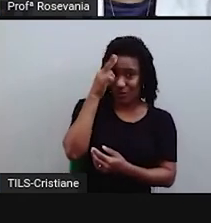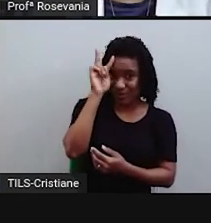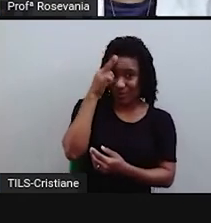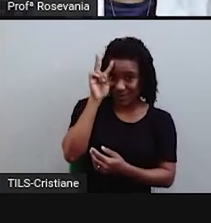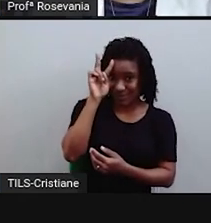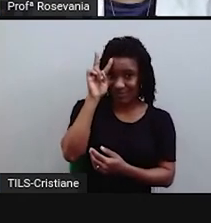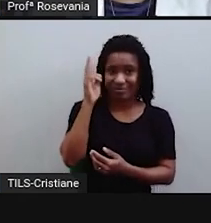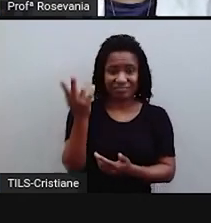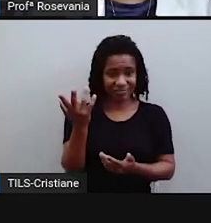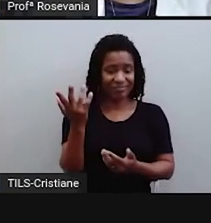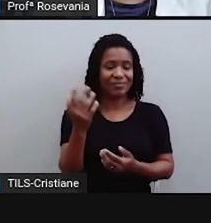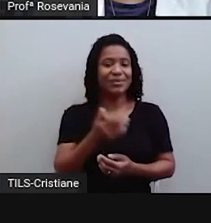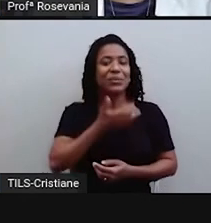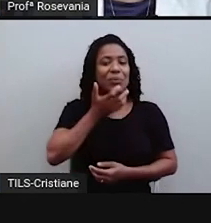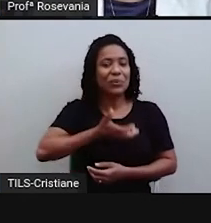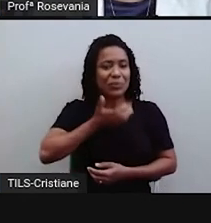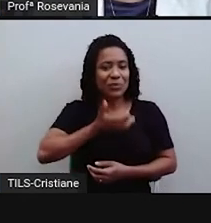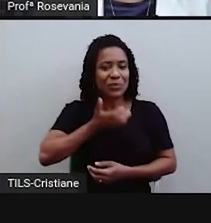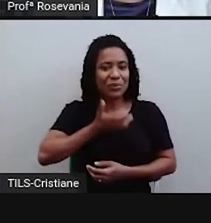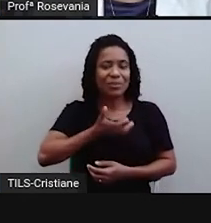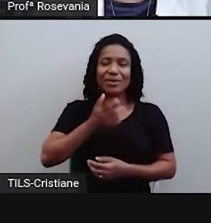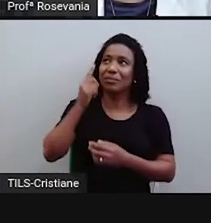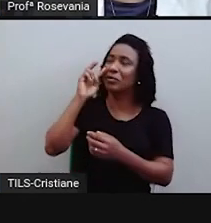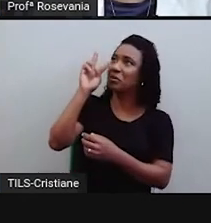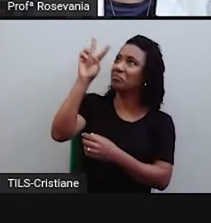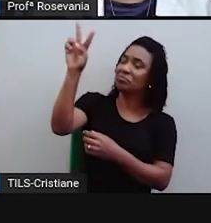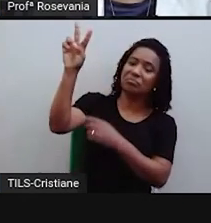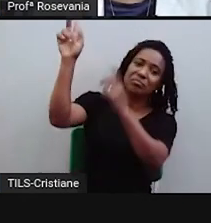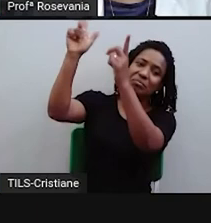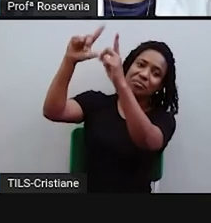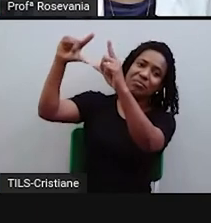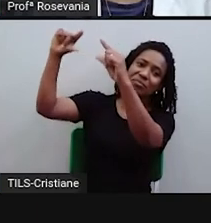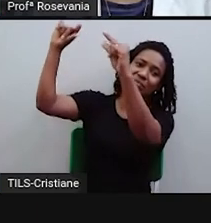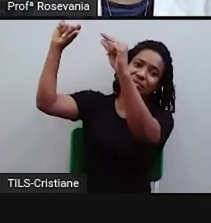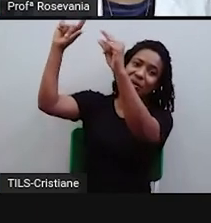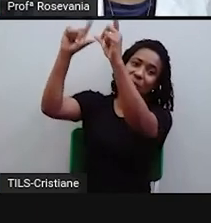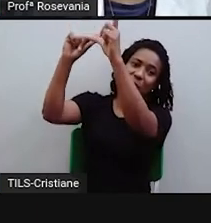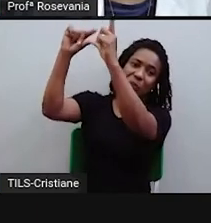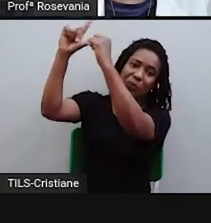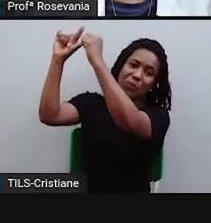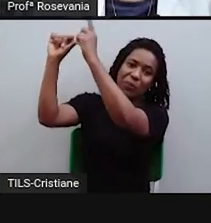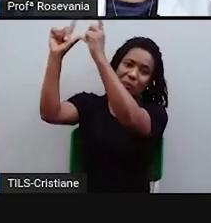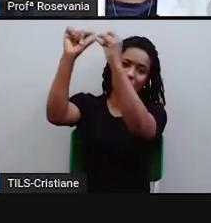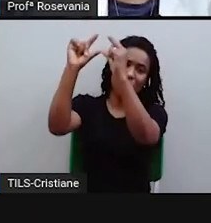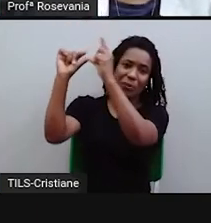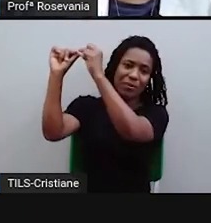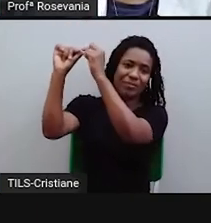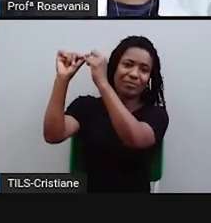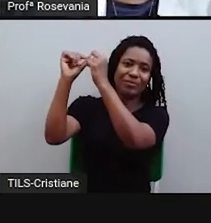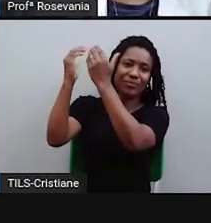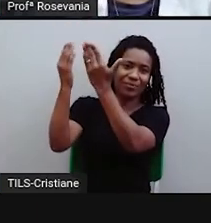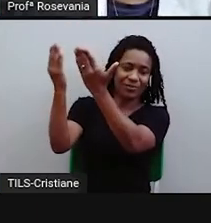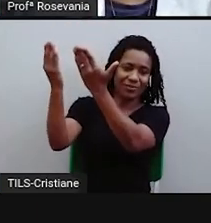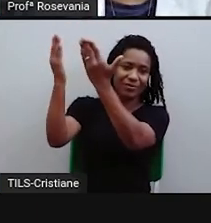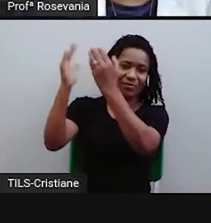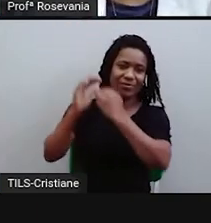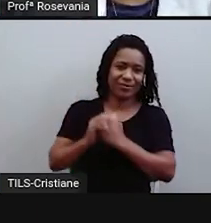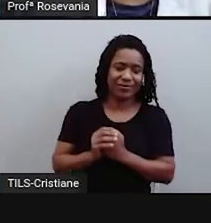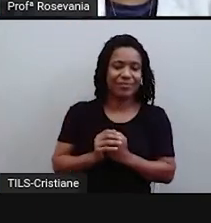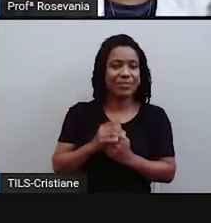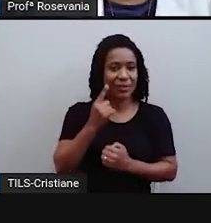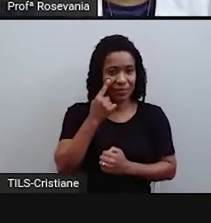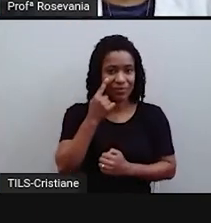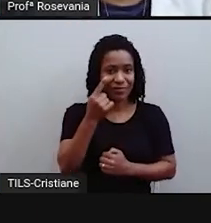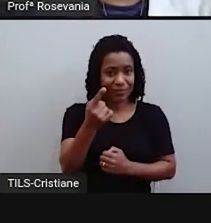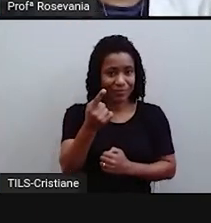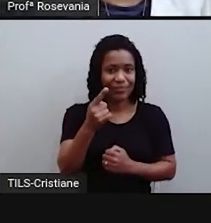astros, né, nesse processo. E aí levou em consideração as estrelas. Aqui, as constelações, eu só vou falar de duas,